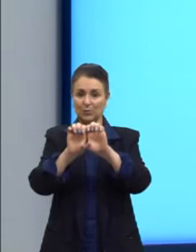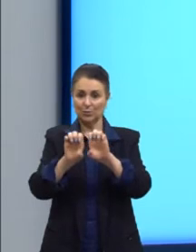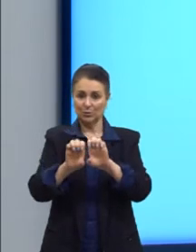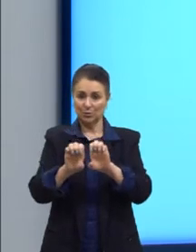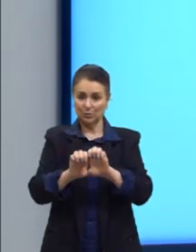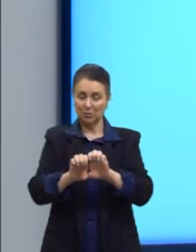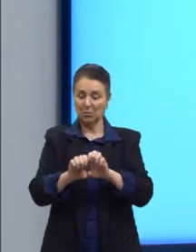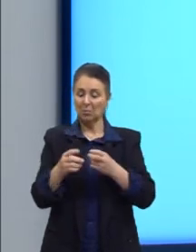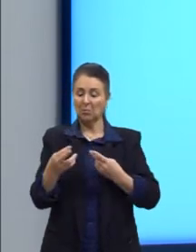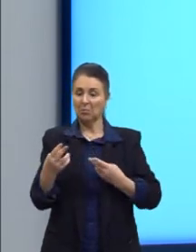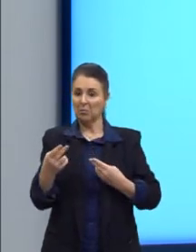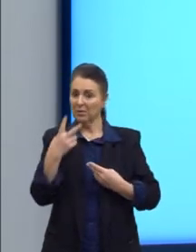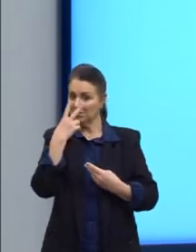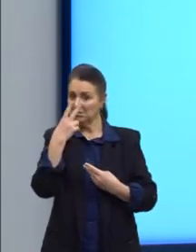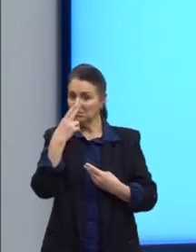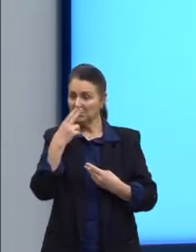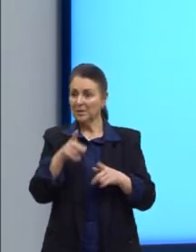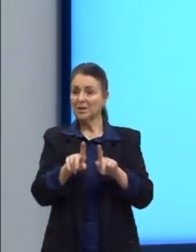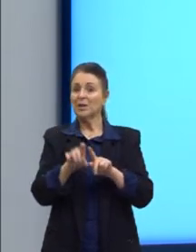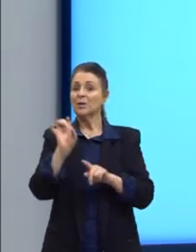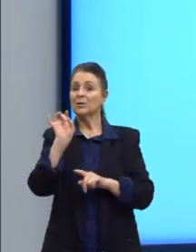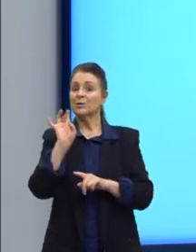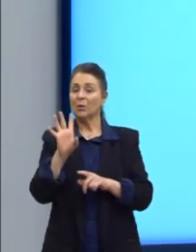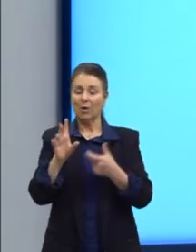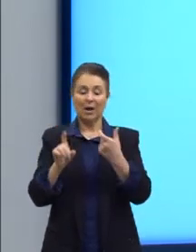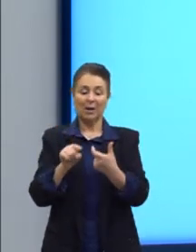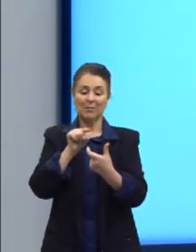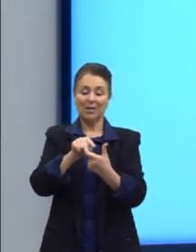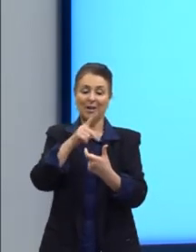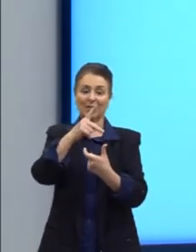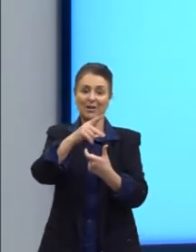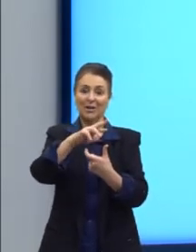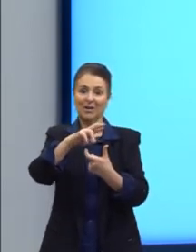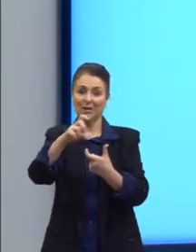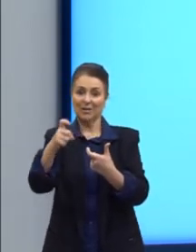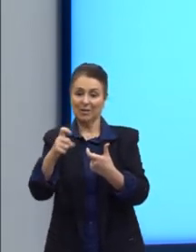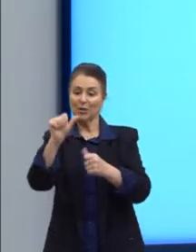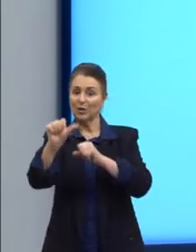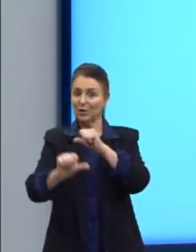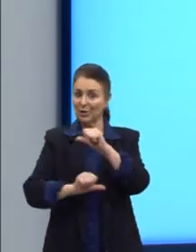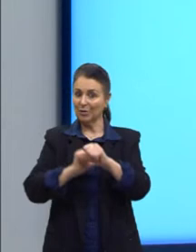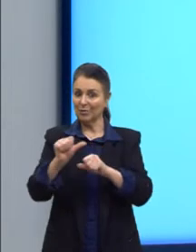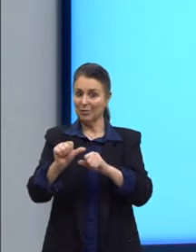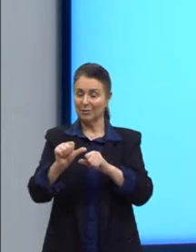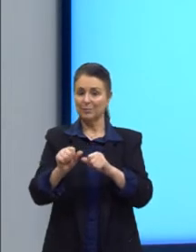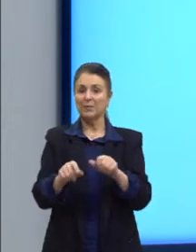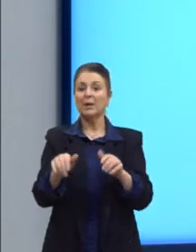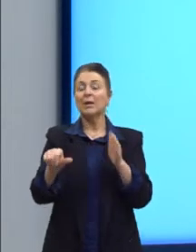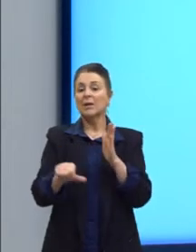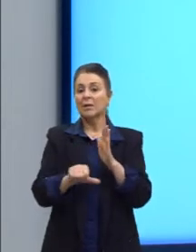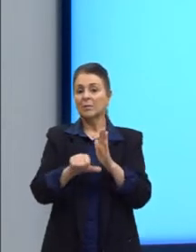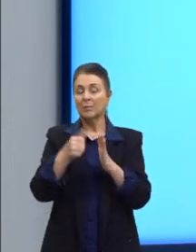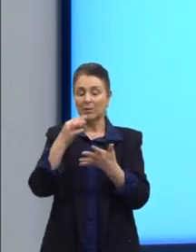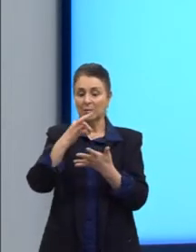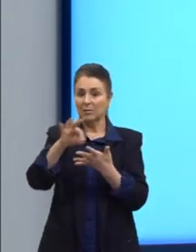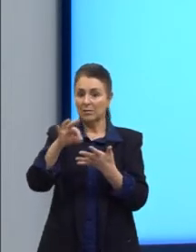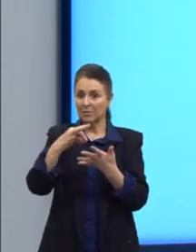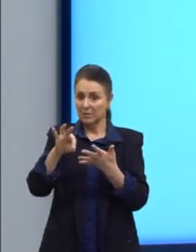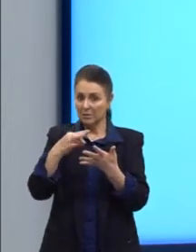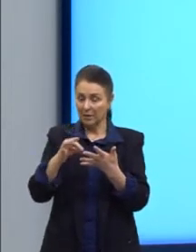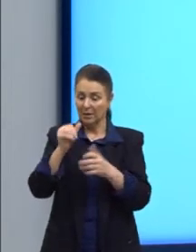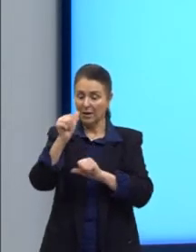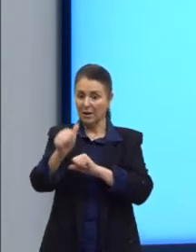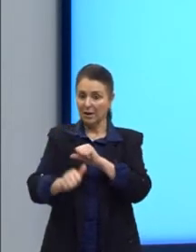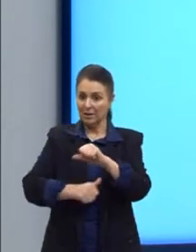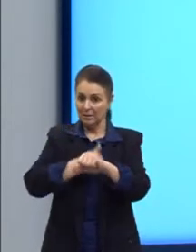bem semelhante apenas a proparoxítonas sendo alterada em primeiro lugar a gente precisa destacar que